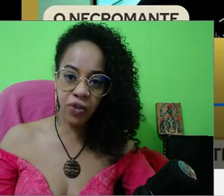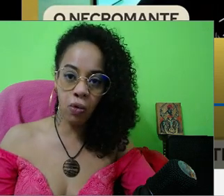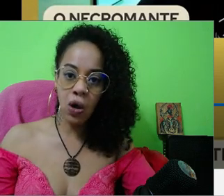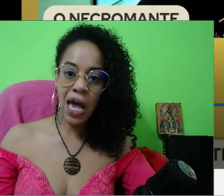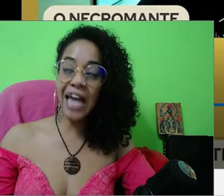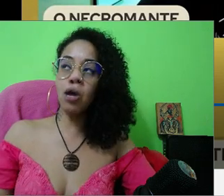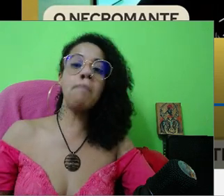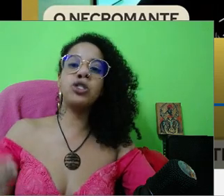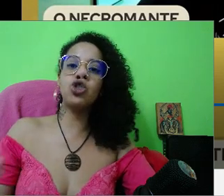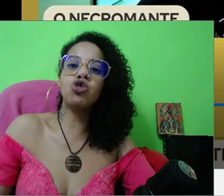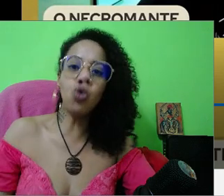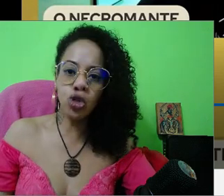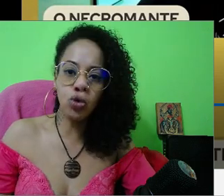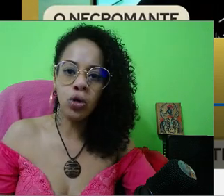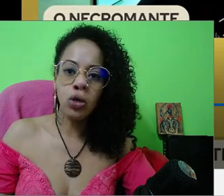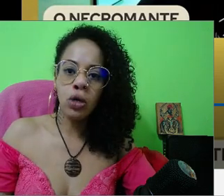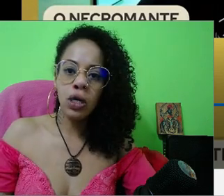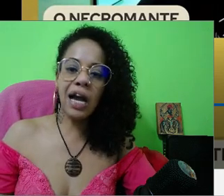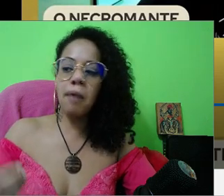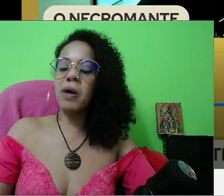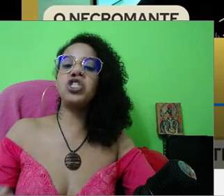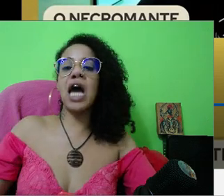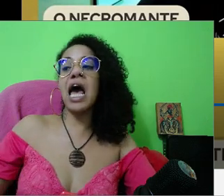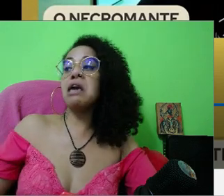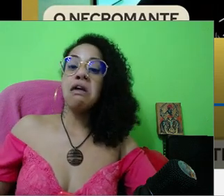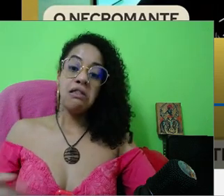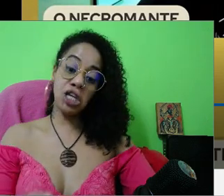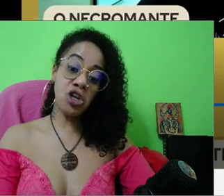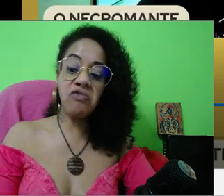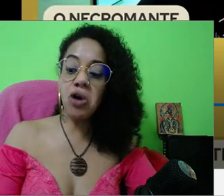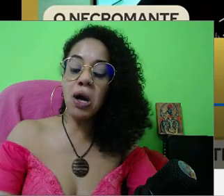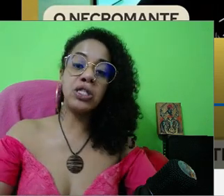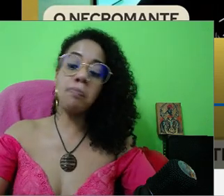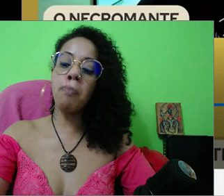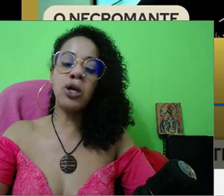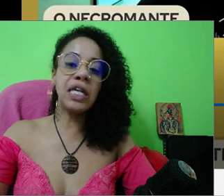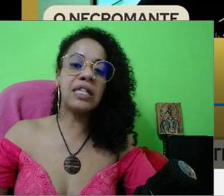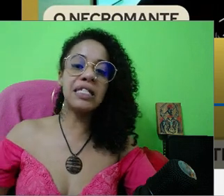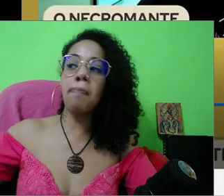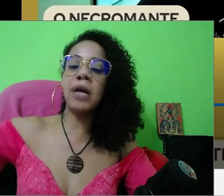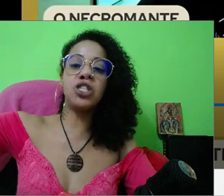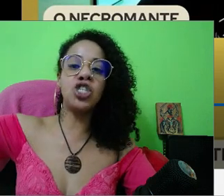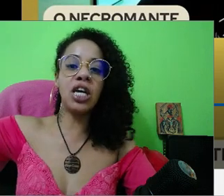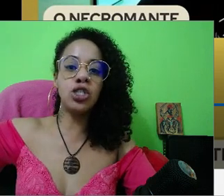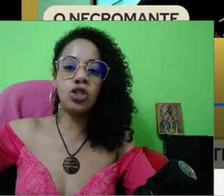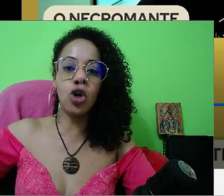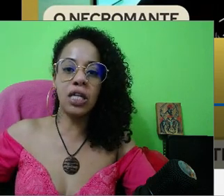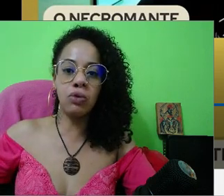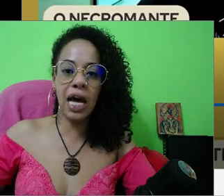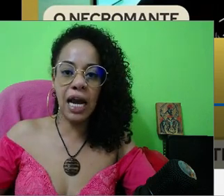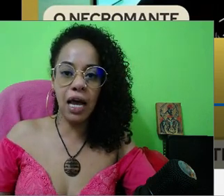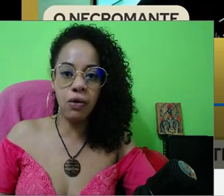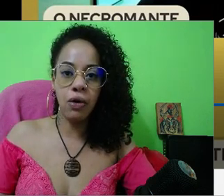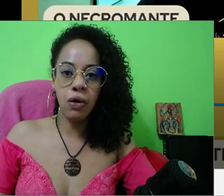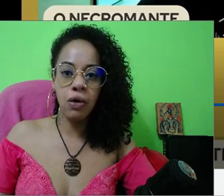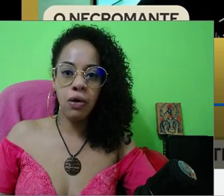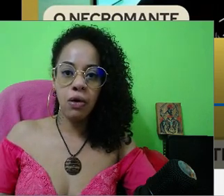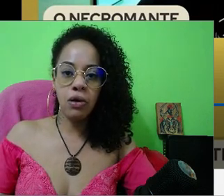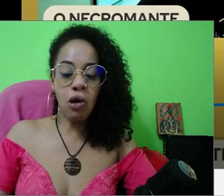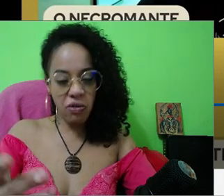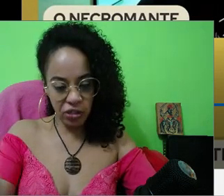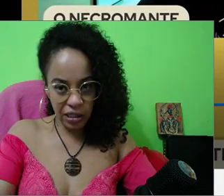porque o nível é tão absurdo que é capaz de ai deixa eu ver alguma coisinha para processar essa pretinha escrota do